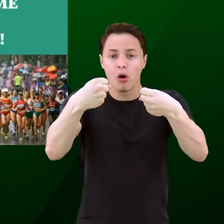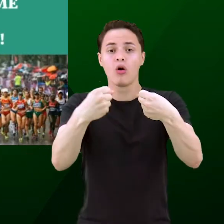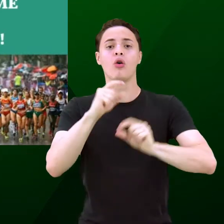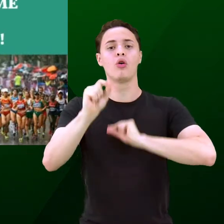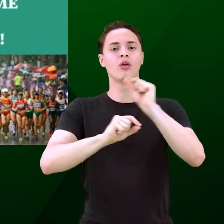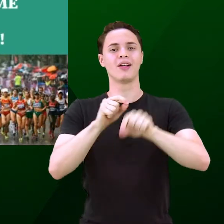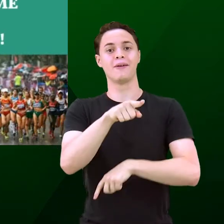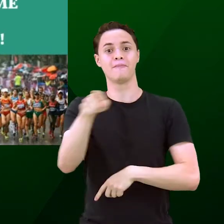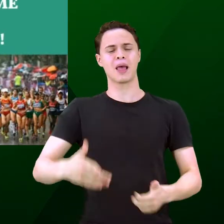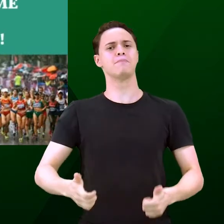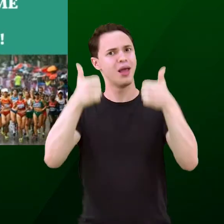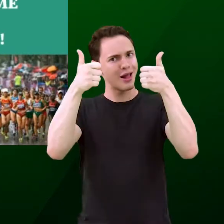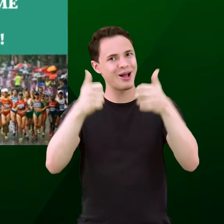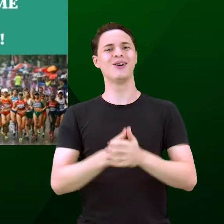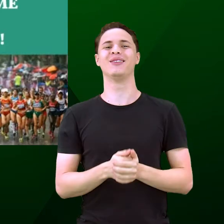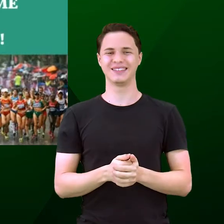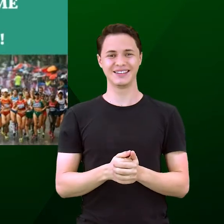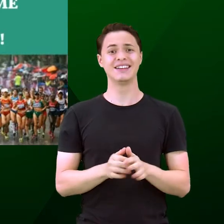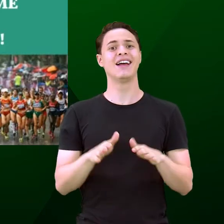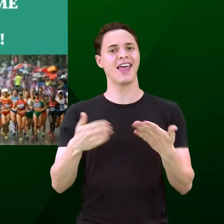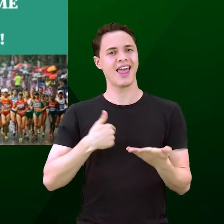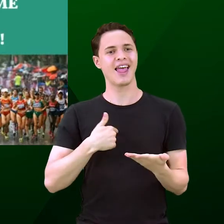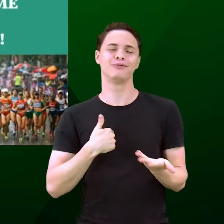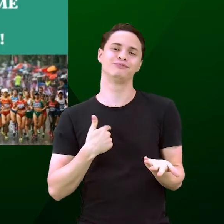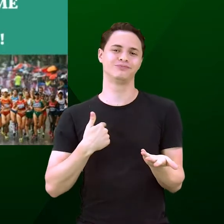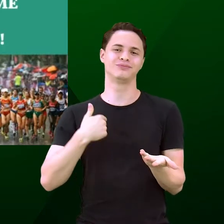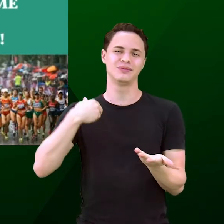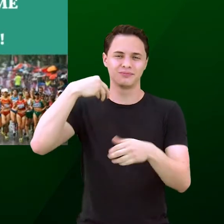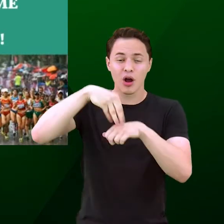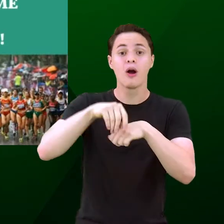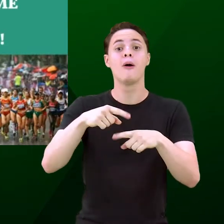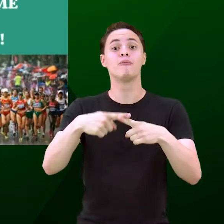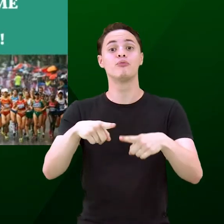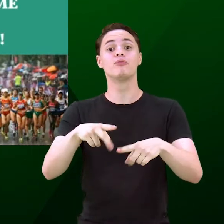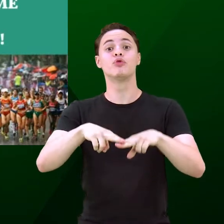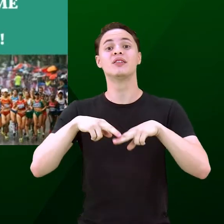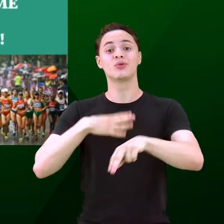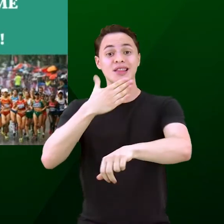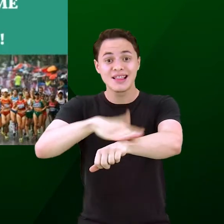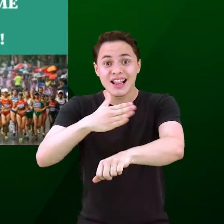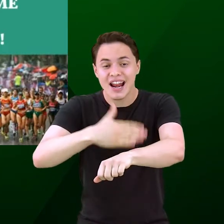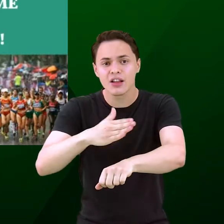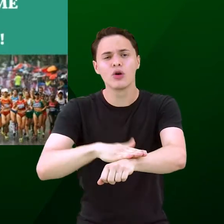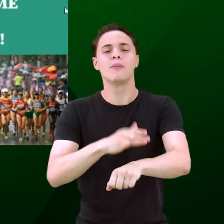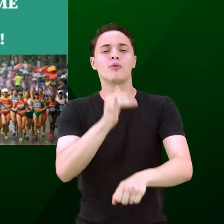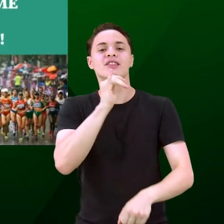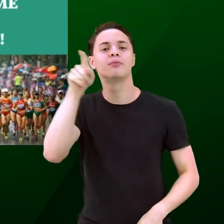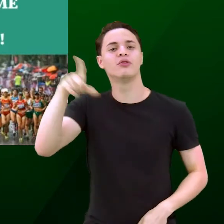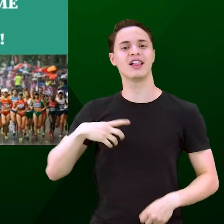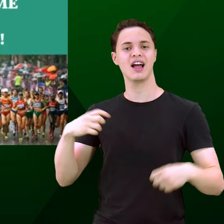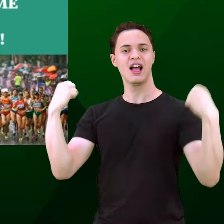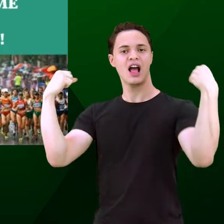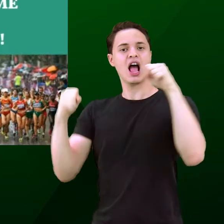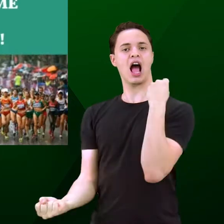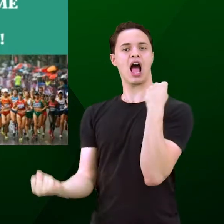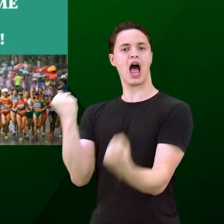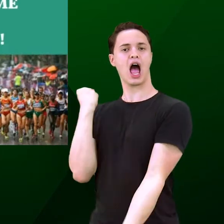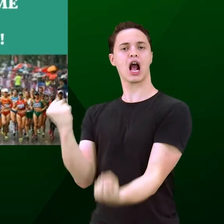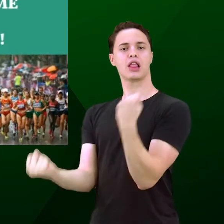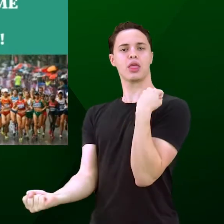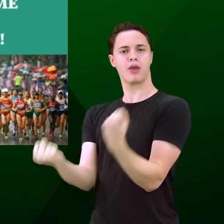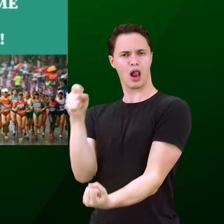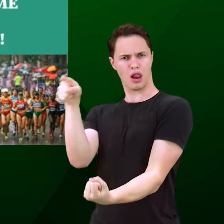dia. Se você passou as férias inteiras sentado e não fez nada, o primeiro dia de aula, segundo, primeira semana você vai sentir para subir